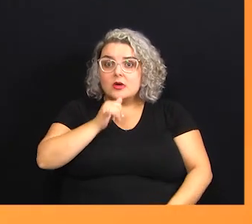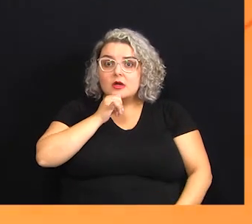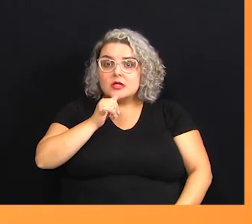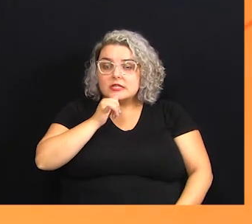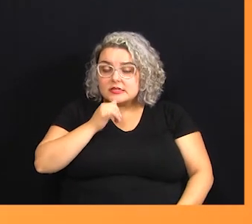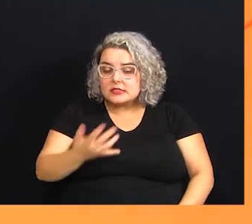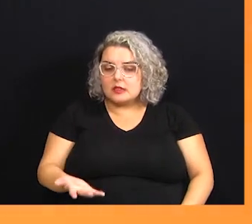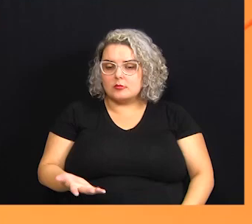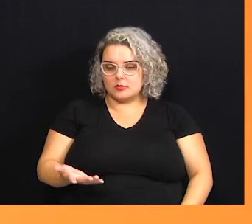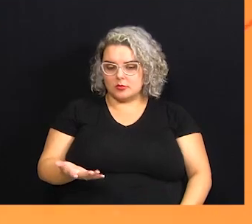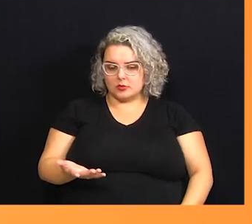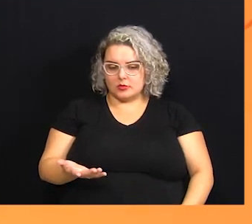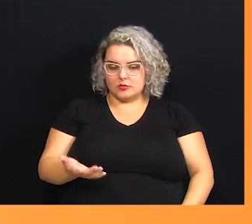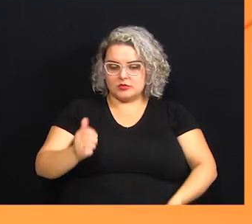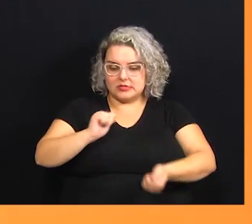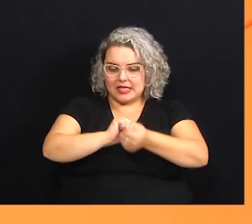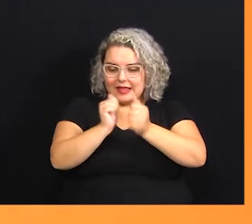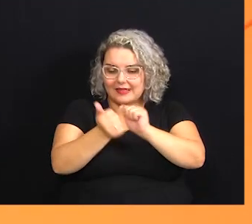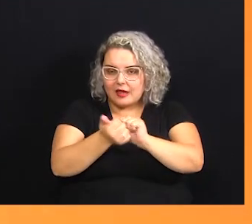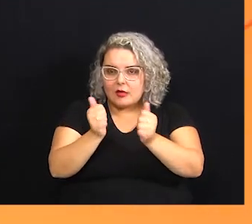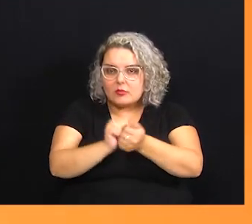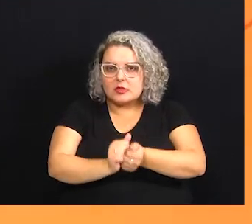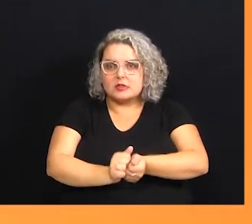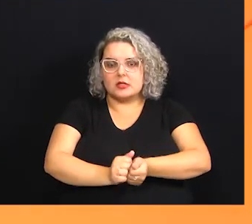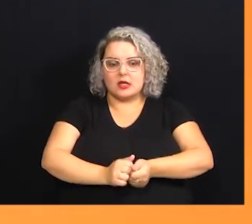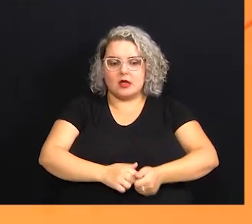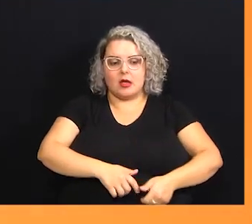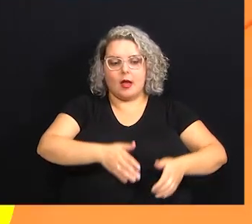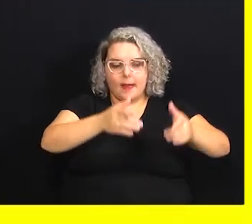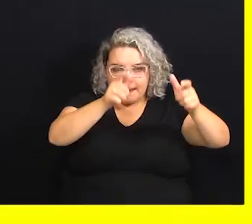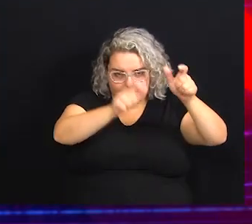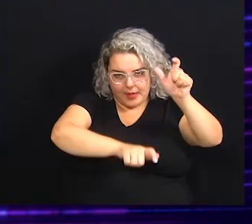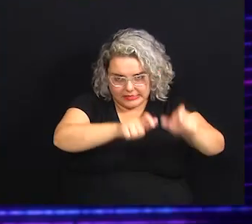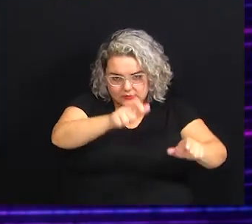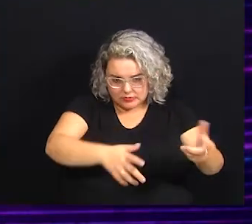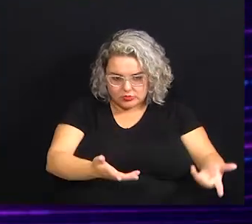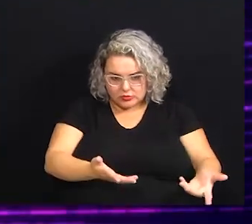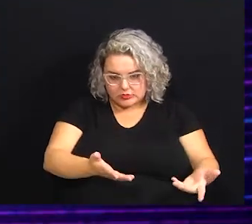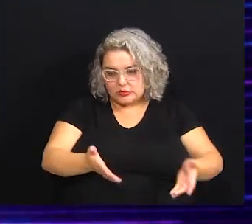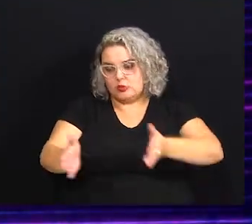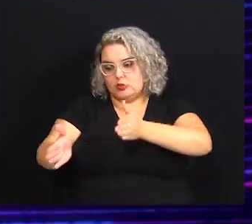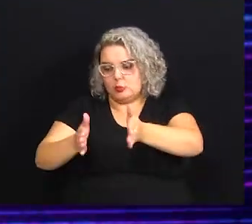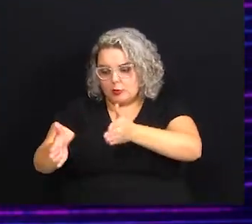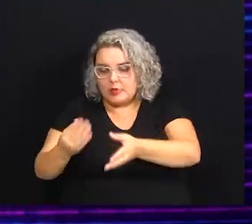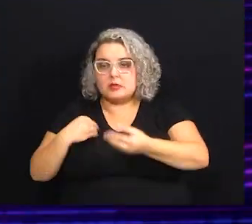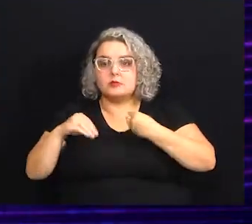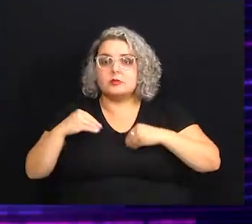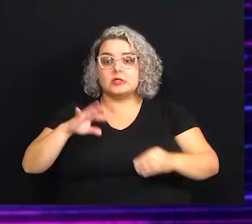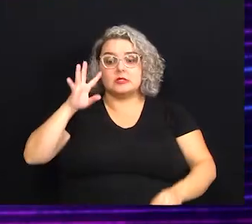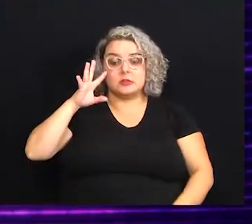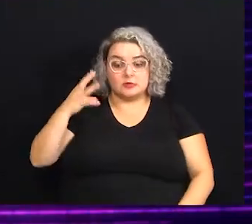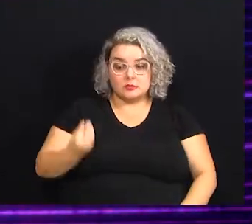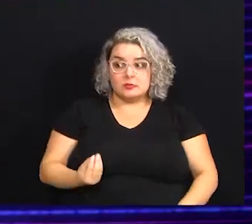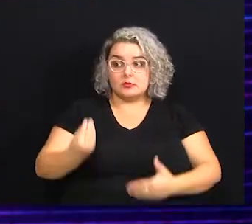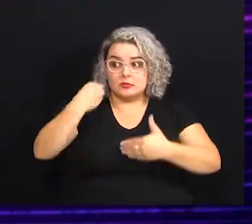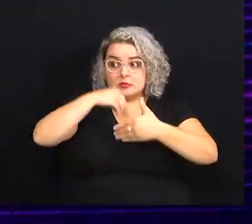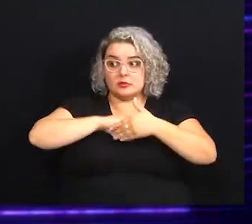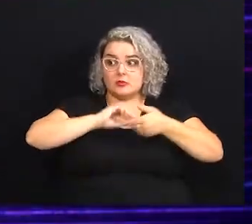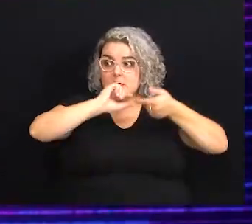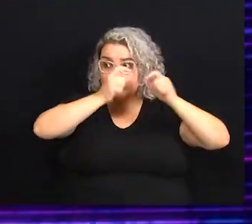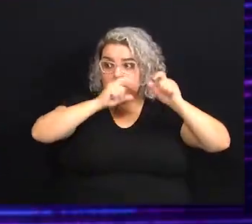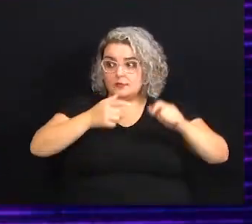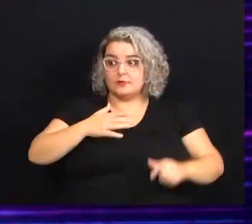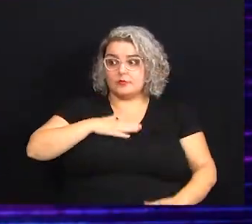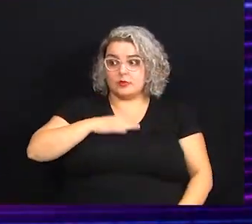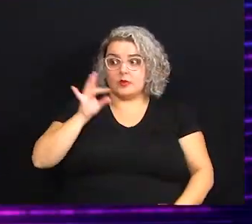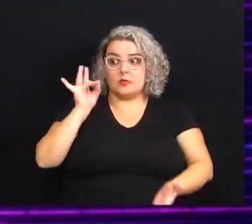você enquadrar a pessoa em um quadro depressivo para que ela possa se compreender superficialmente dentro de um transtorno para que ela entenda.